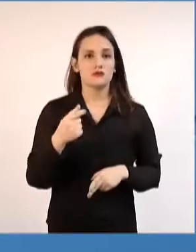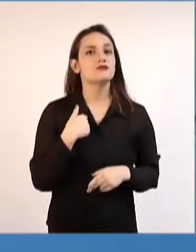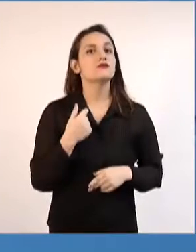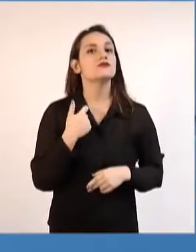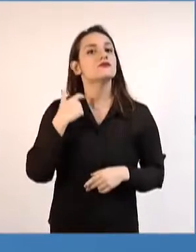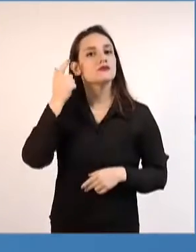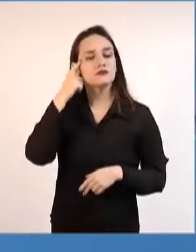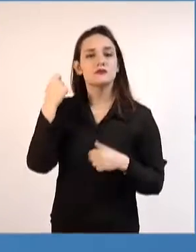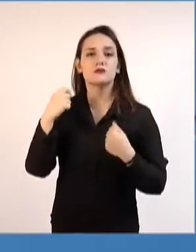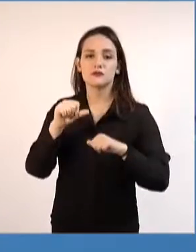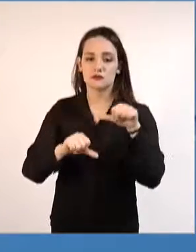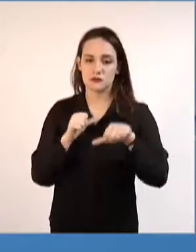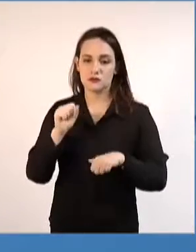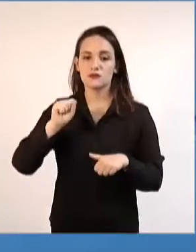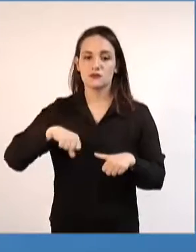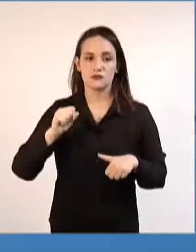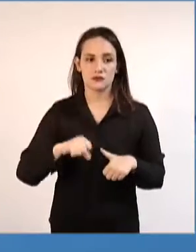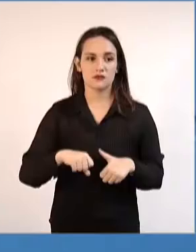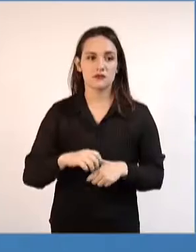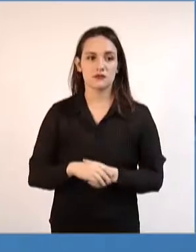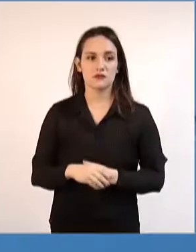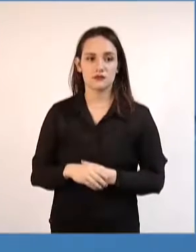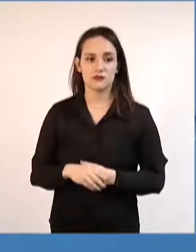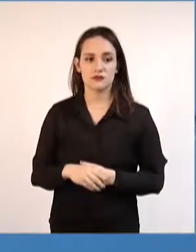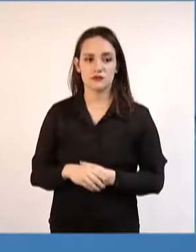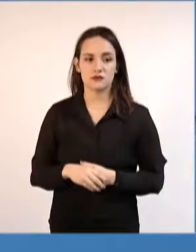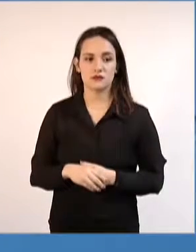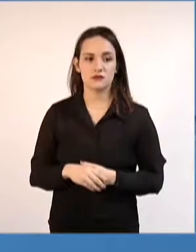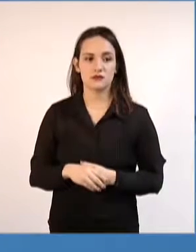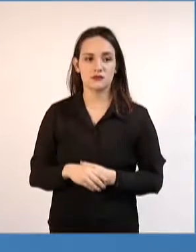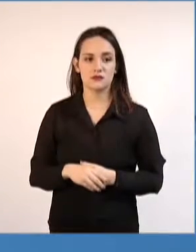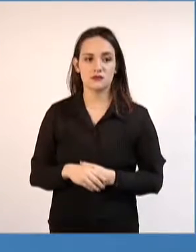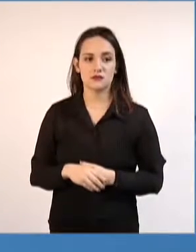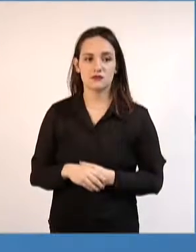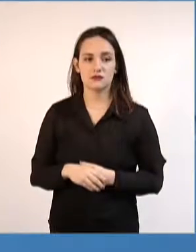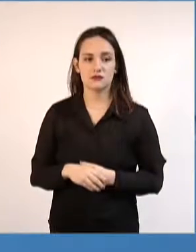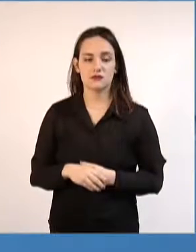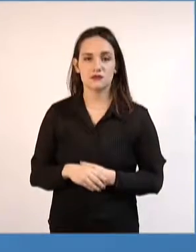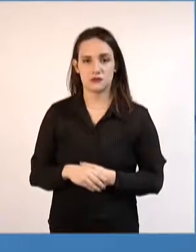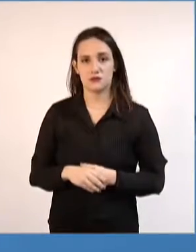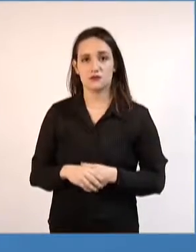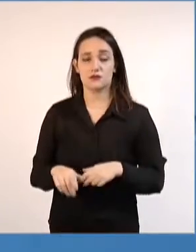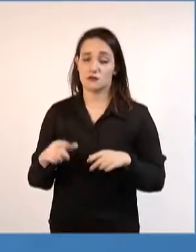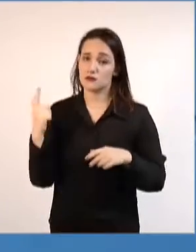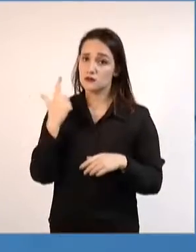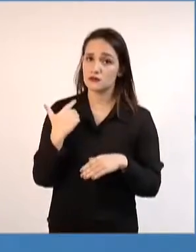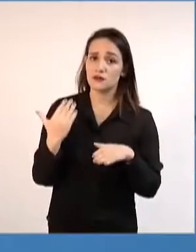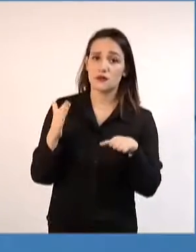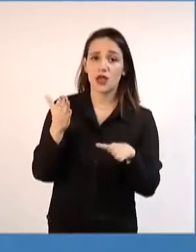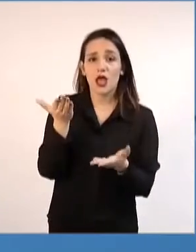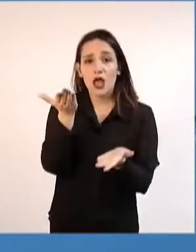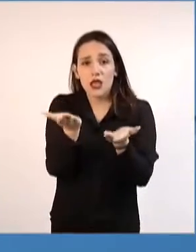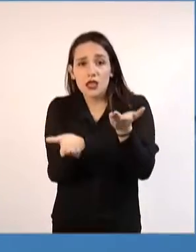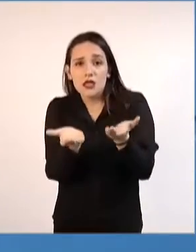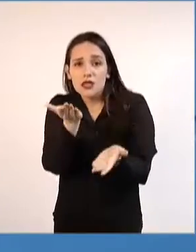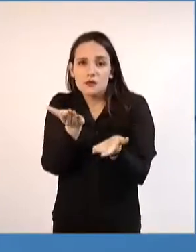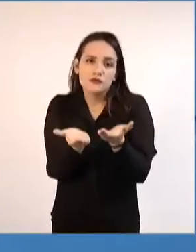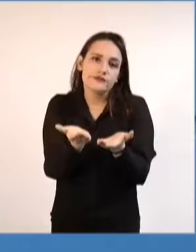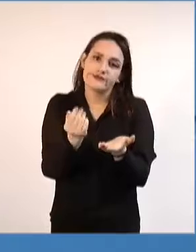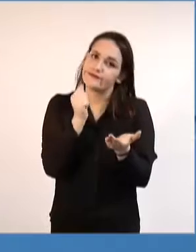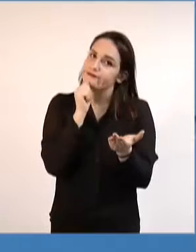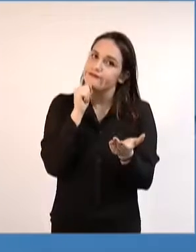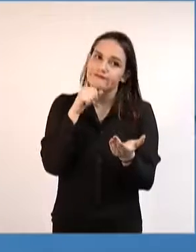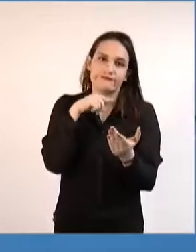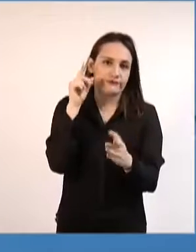que as mudanças precisam continuarem existindo, acontecendo, até que haja um equilíbrio, que nós não encontramos ainda, né?